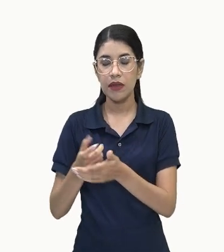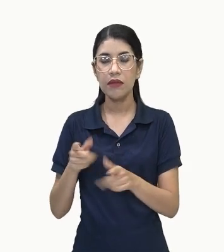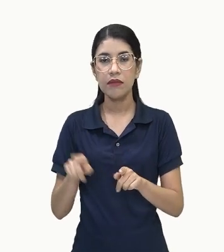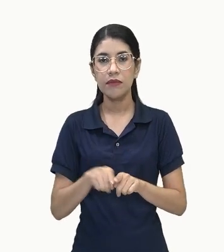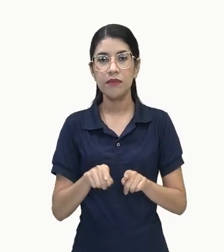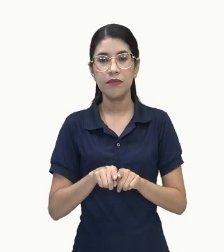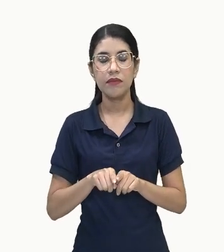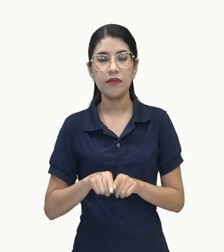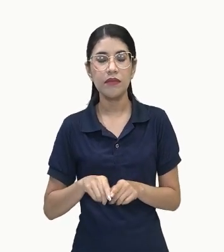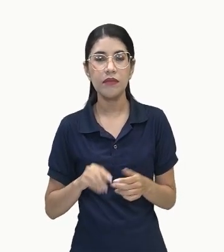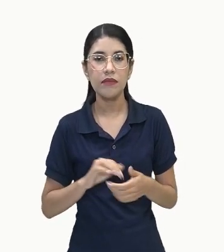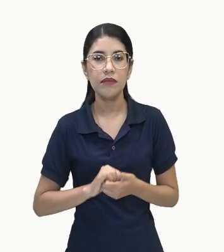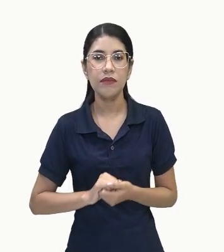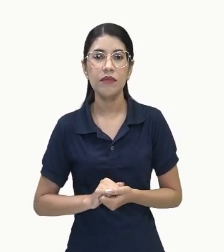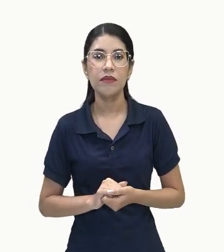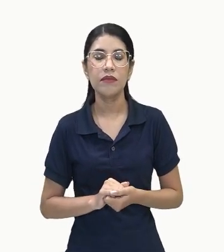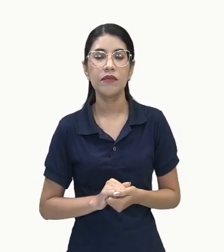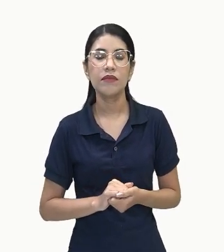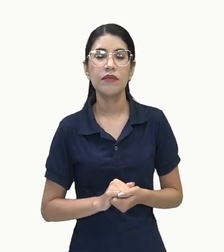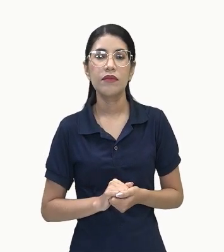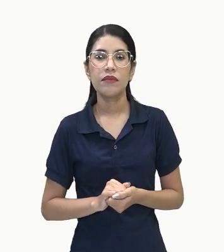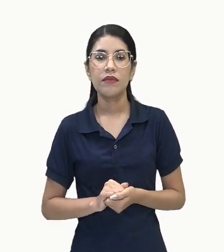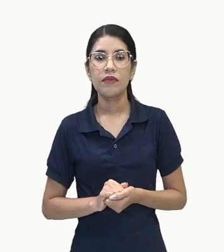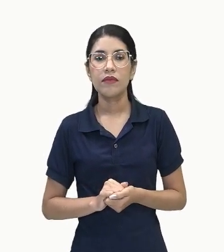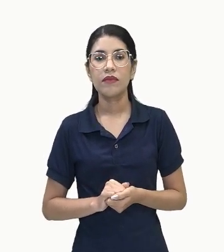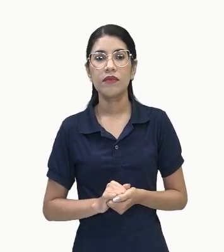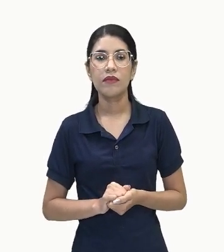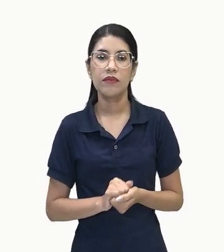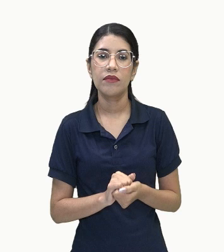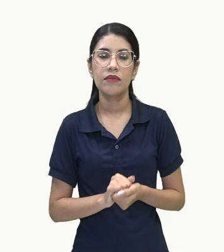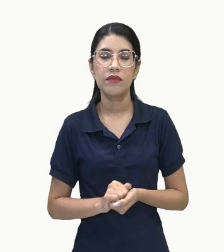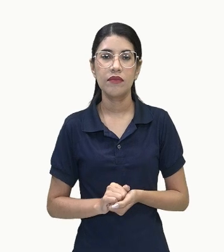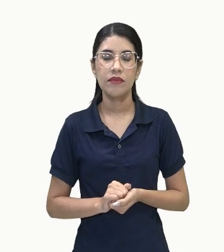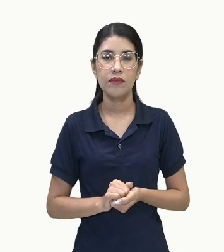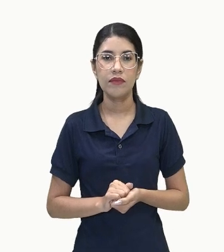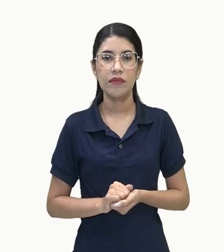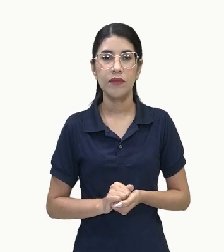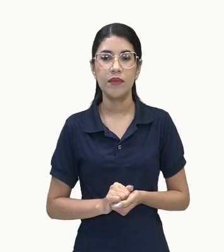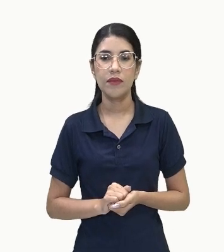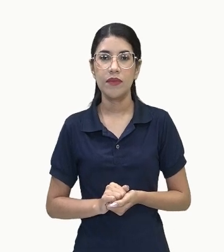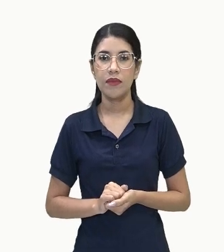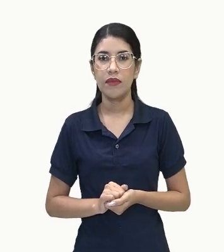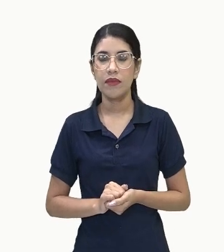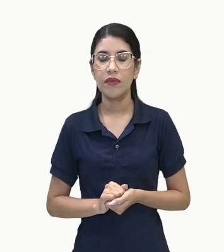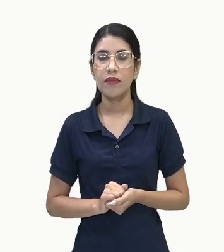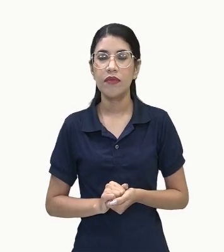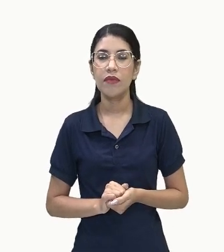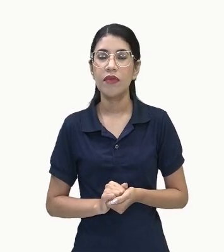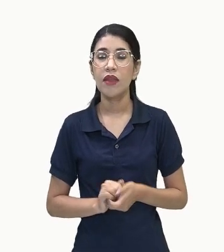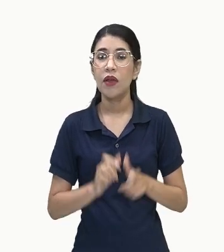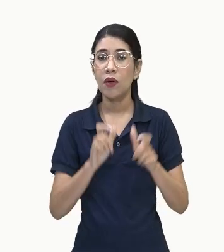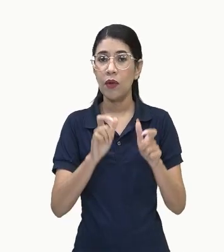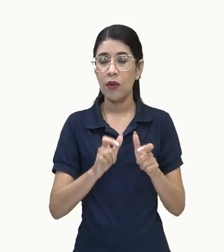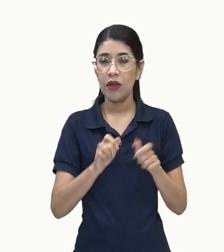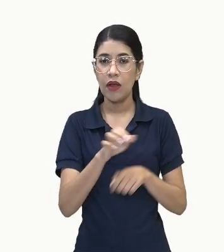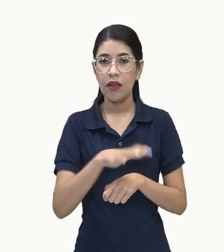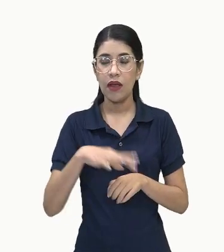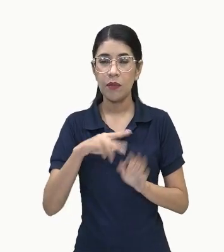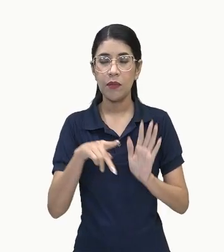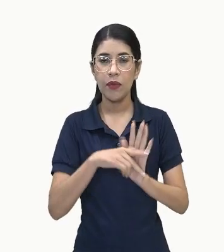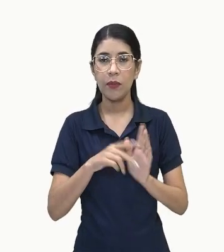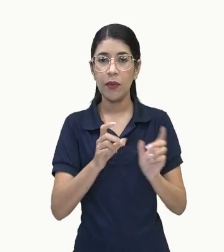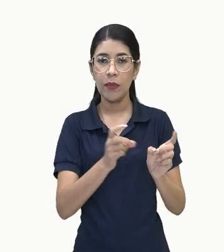de mercadoria. Vamos adiante, vamos lá, galera. Esses locais destinados à comercialização